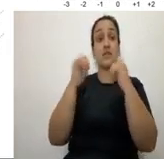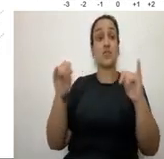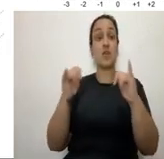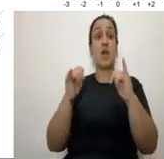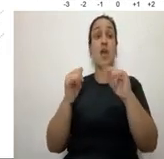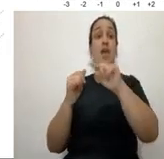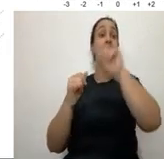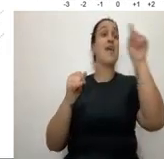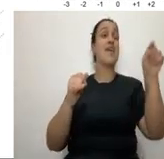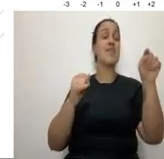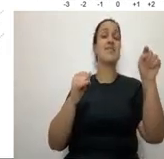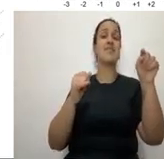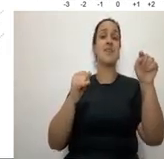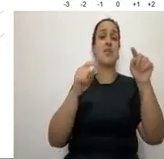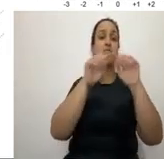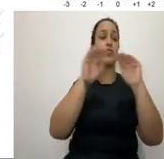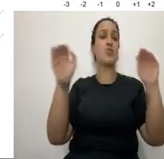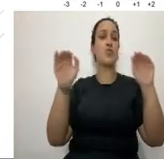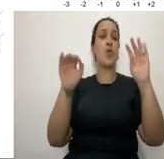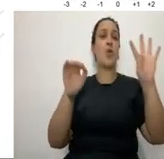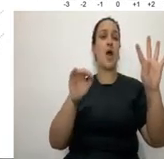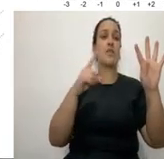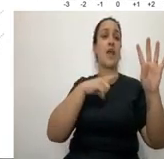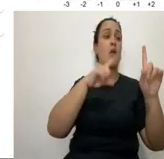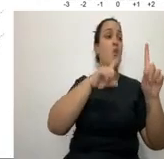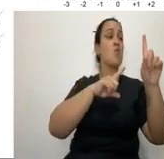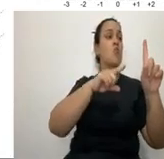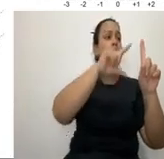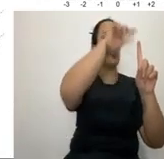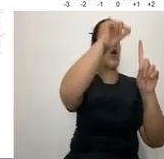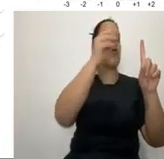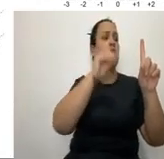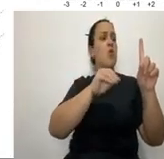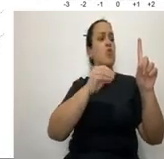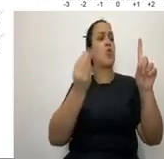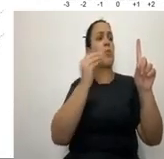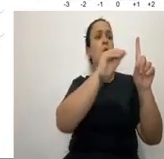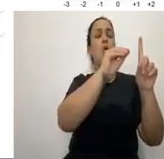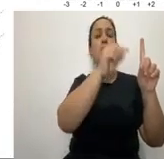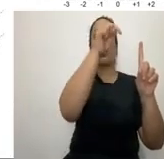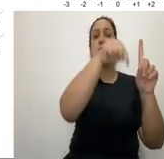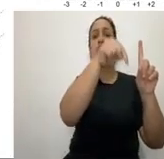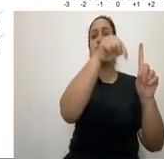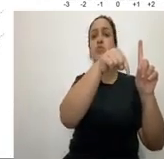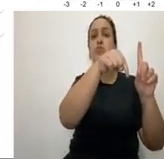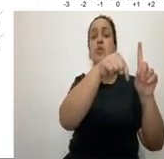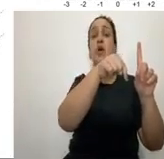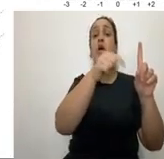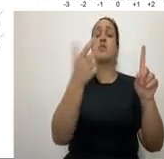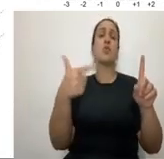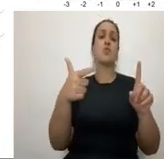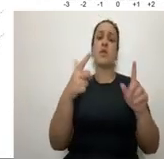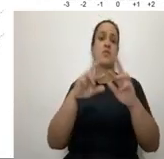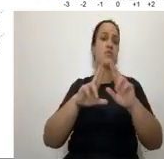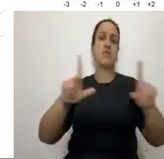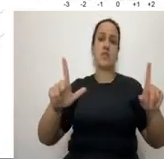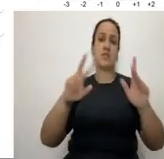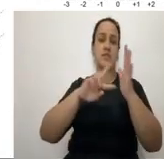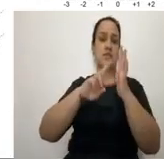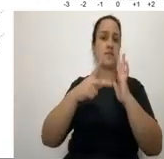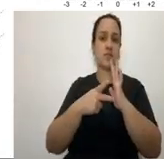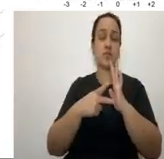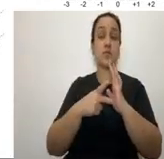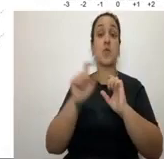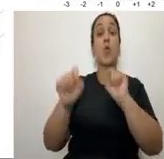com a mesma energia. Ah, mas esse aqui é só 1. Ele ter 2 ou ter 1 elétron não vai fazer diferença